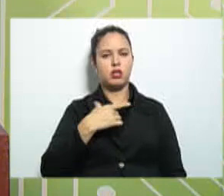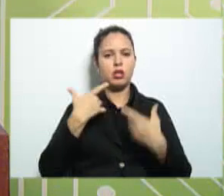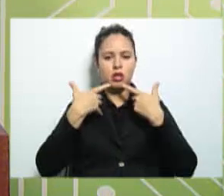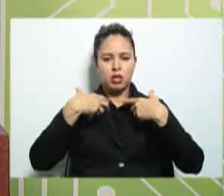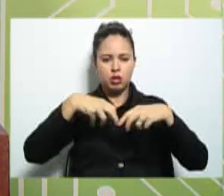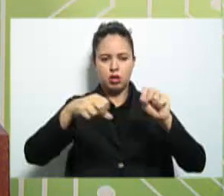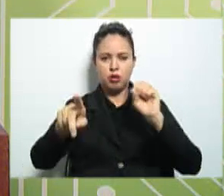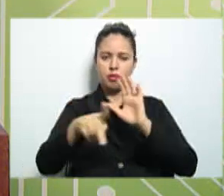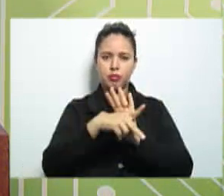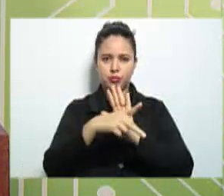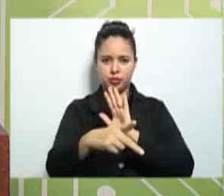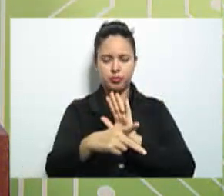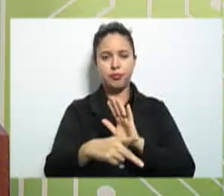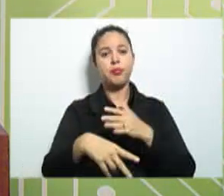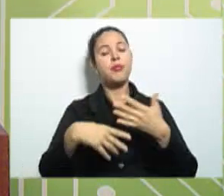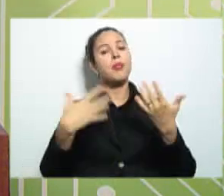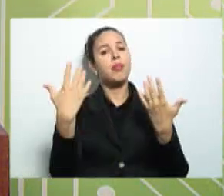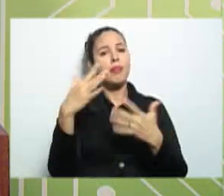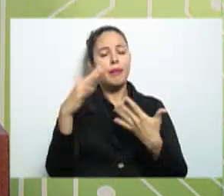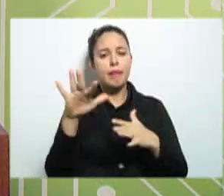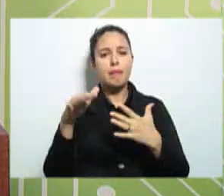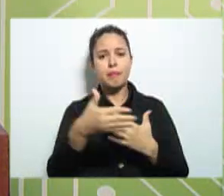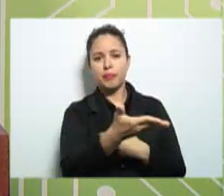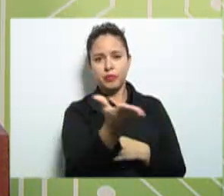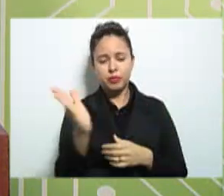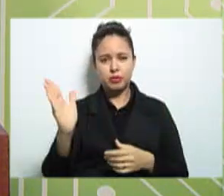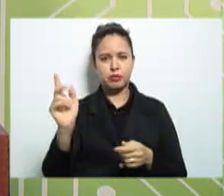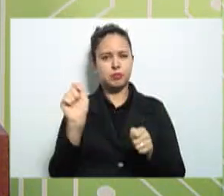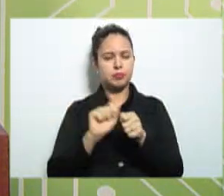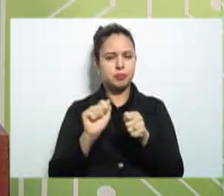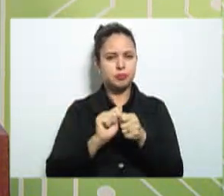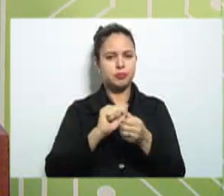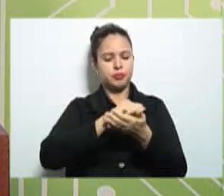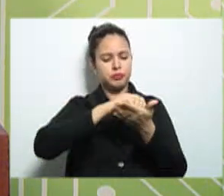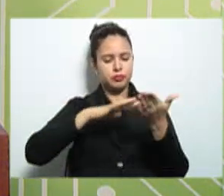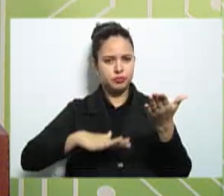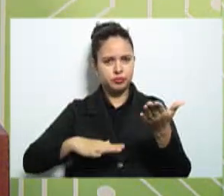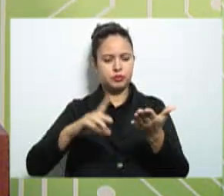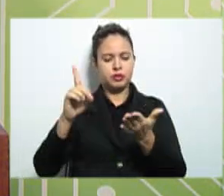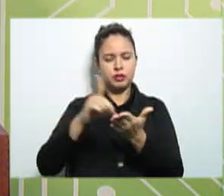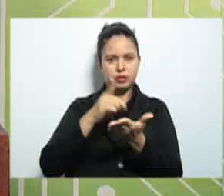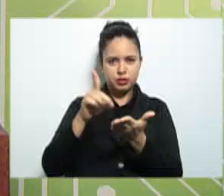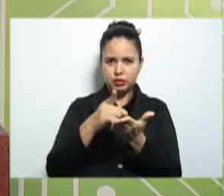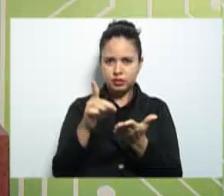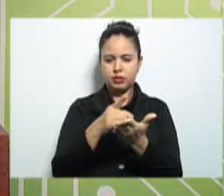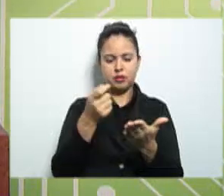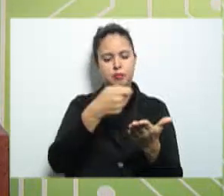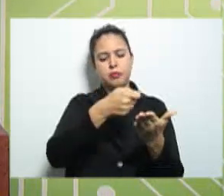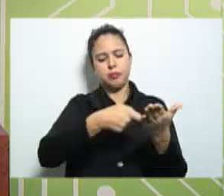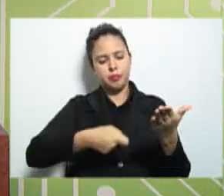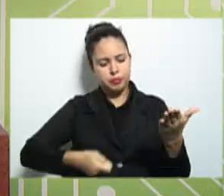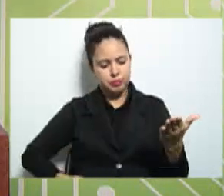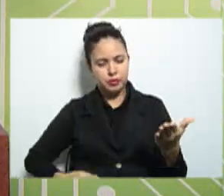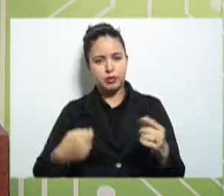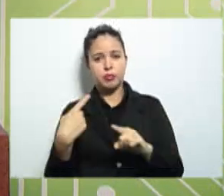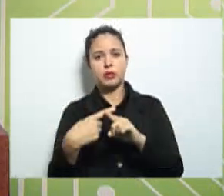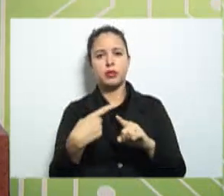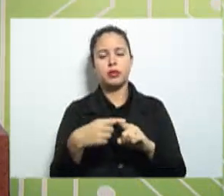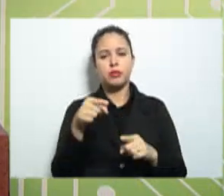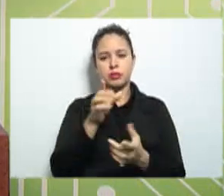fotos de muitos dicionários, né, que estão ficando muito legais, muito criativos, porque vocês estão